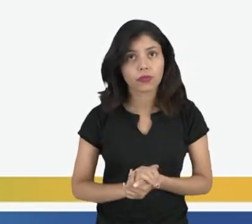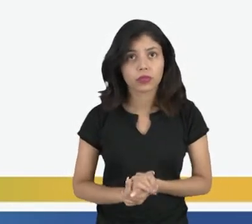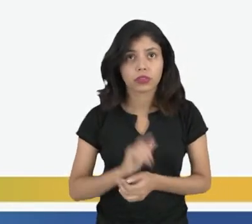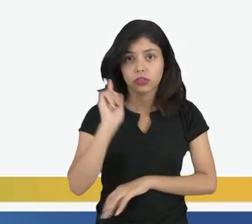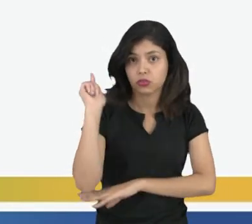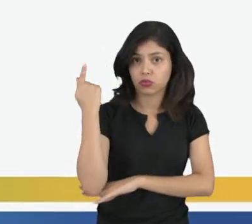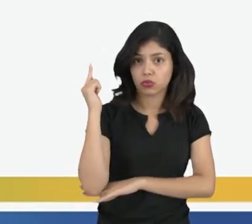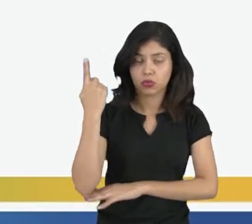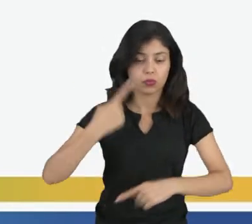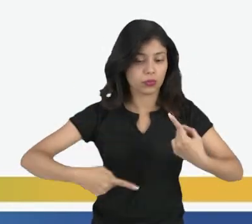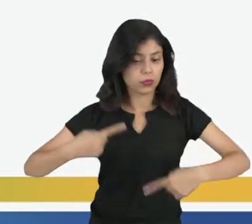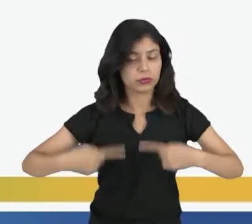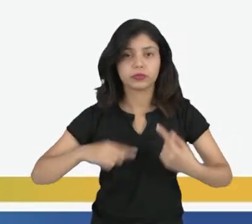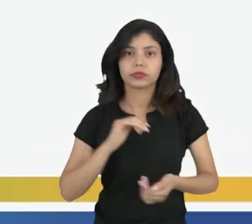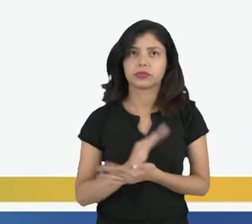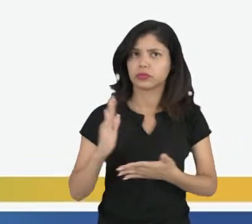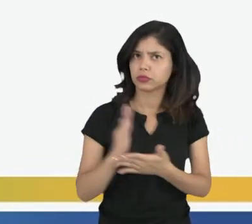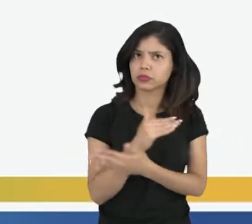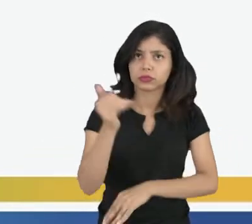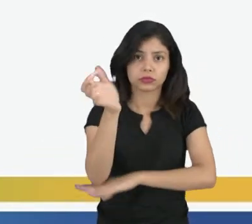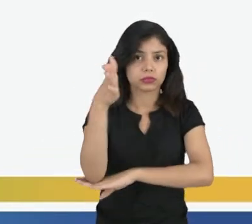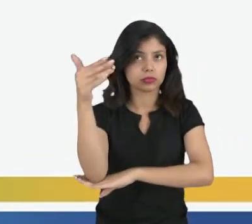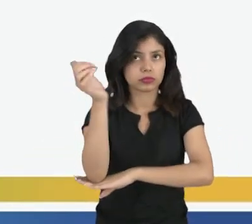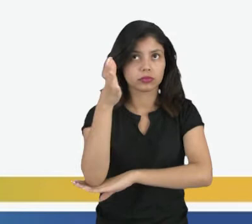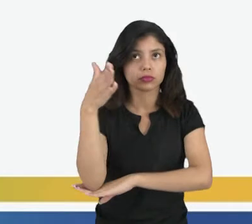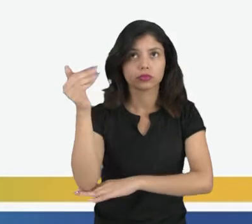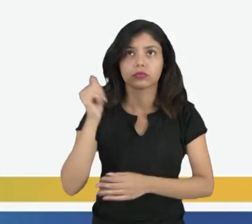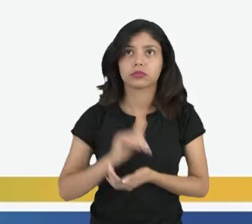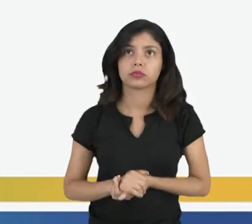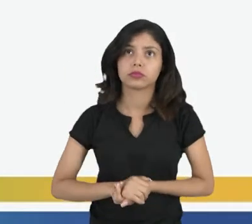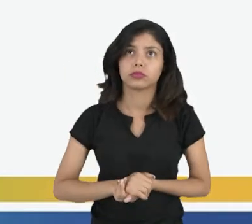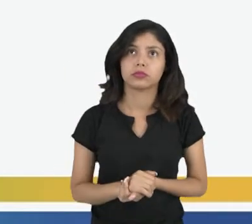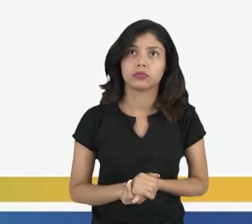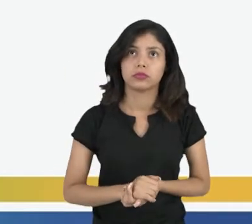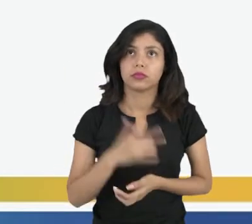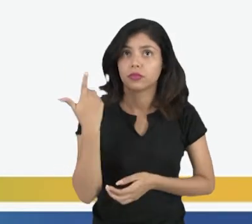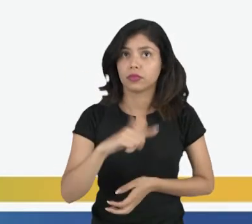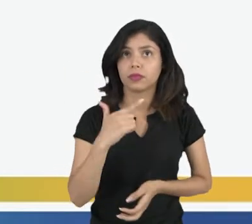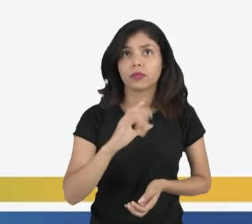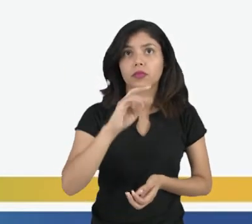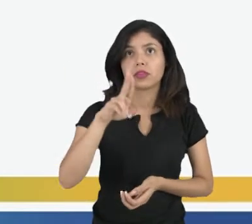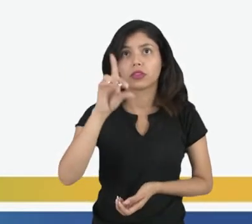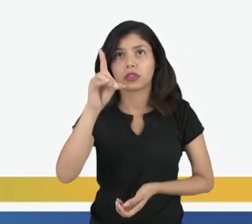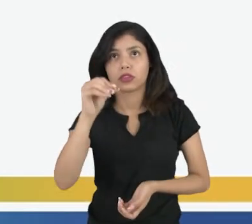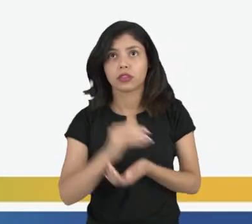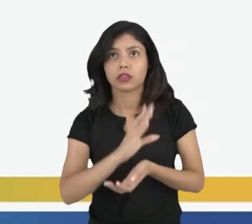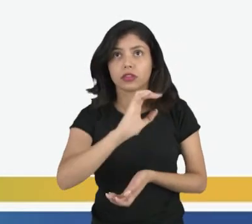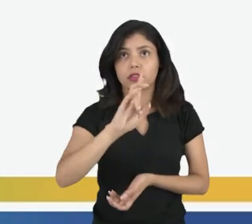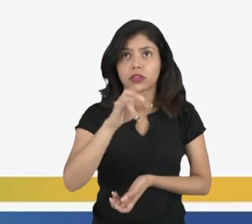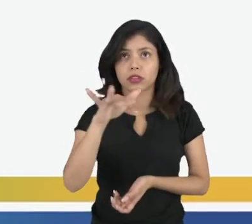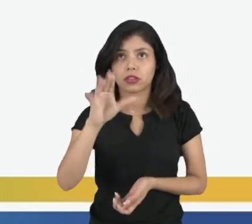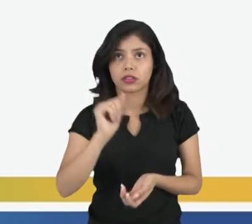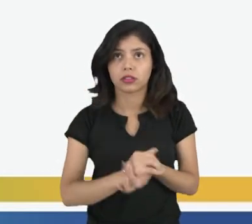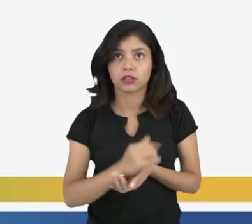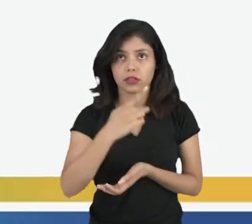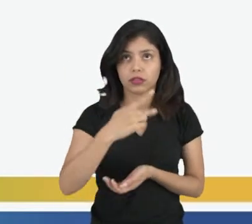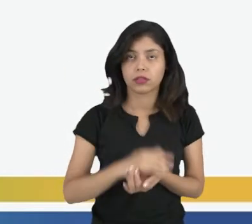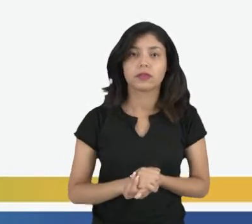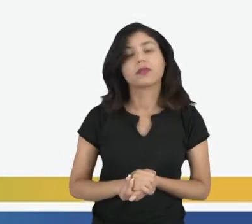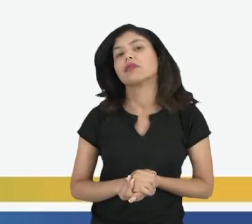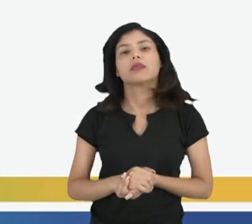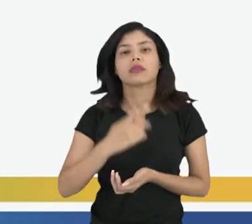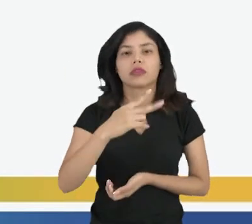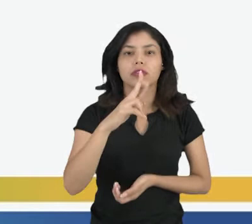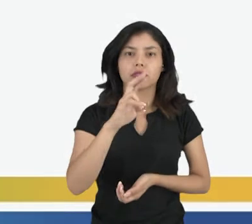a geopolítica E aí tem algumas Bandeiras aí das Nações sem estados curdos os sete anos os palestinos